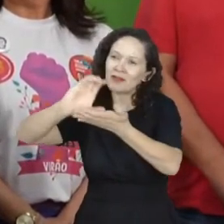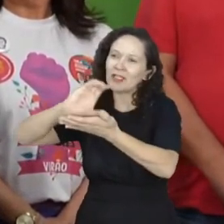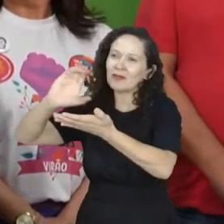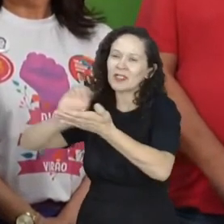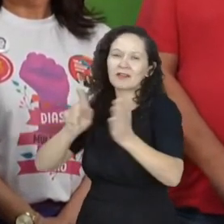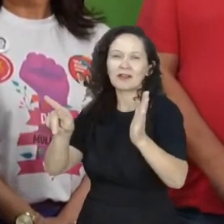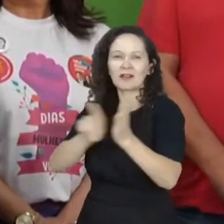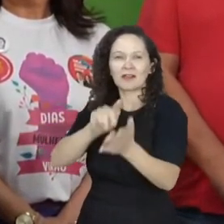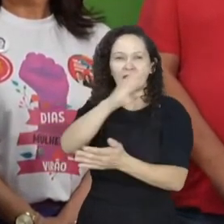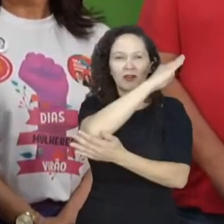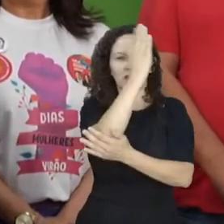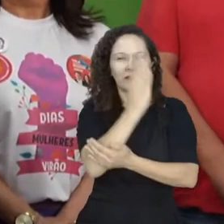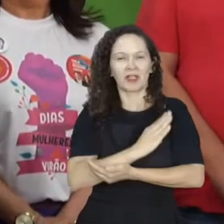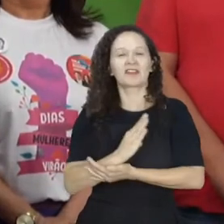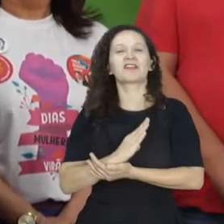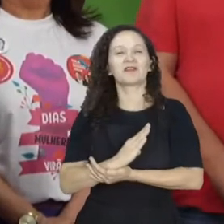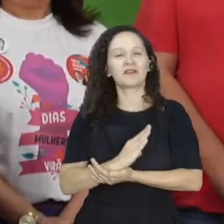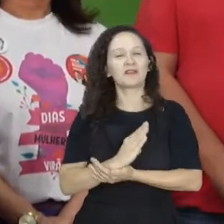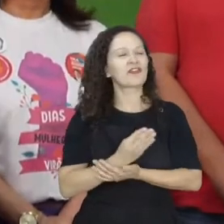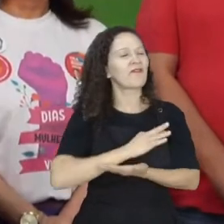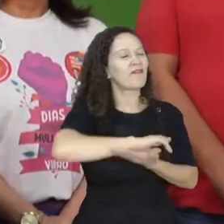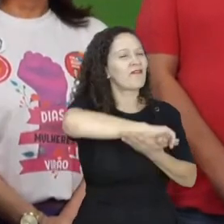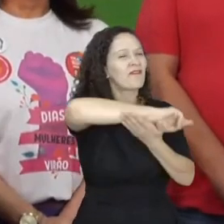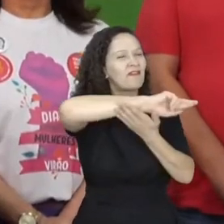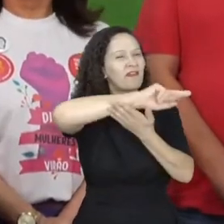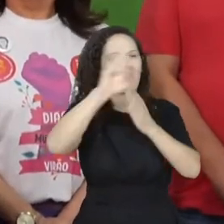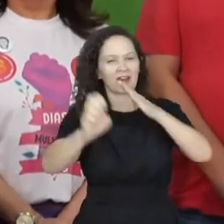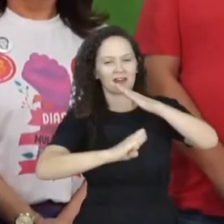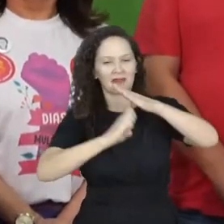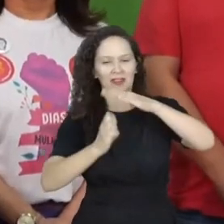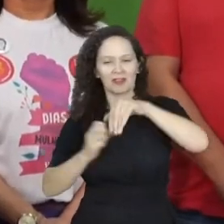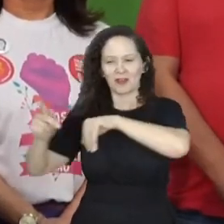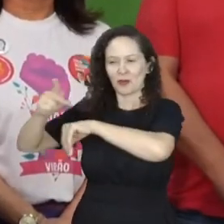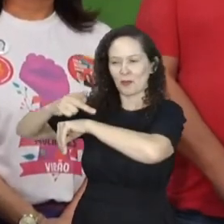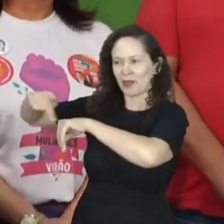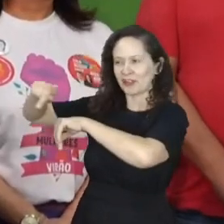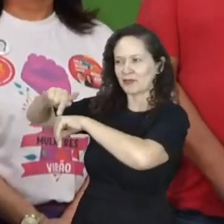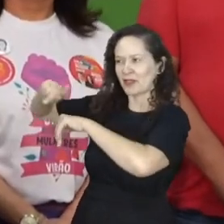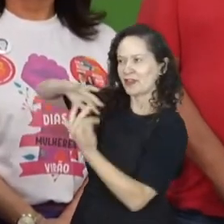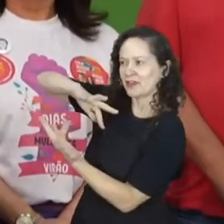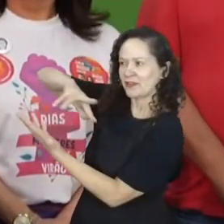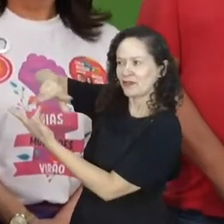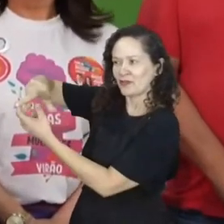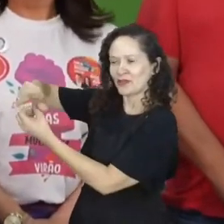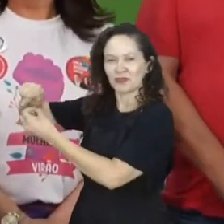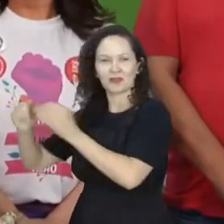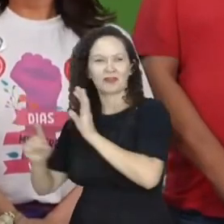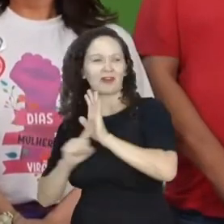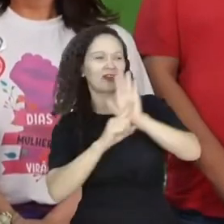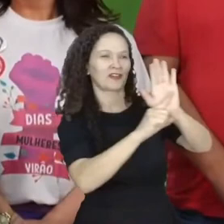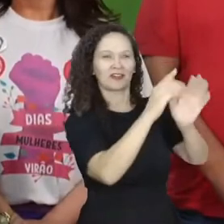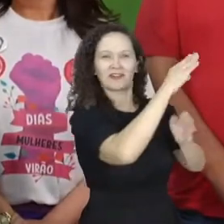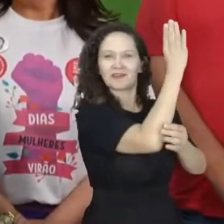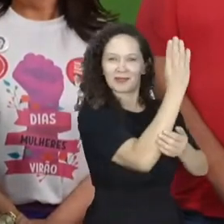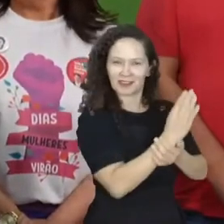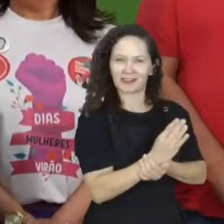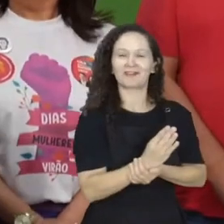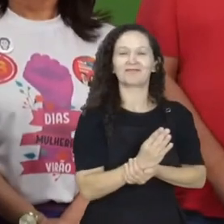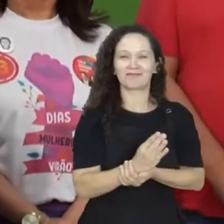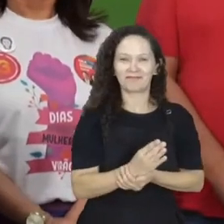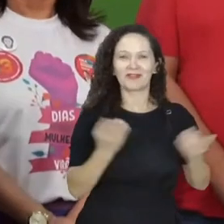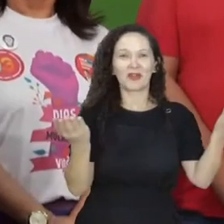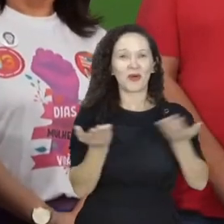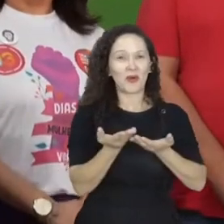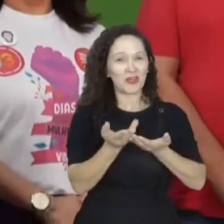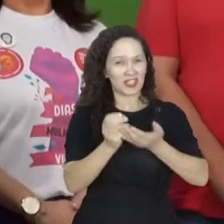Brasil de muitos empresários, sabe, de outros países. Coisa que nós não temos hoje, porque ninguém